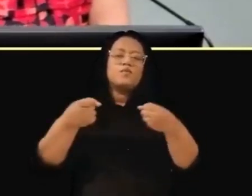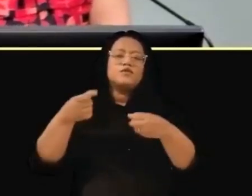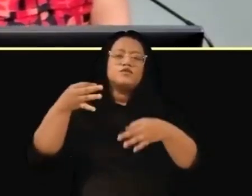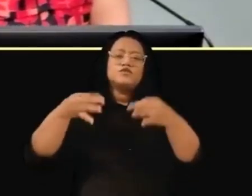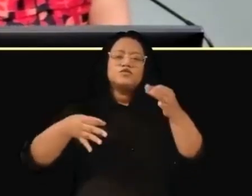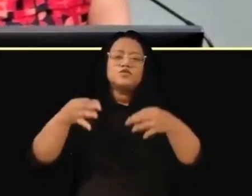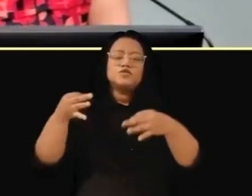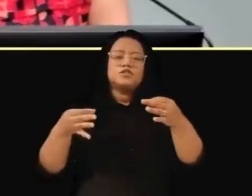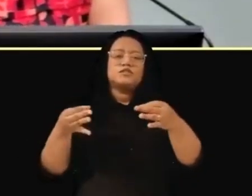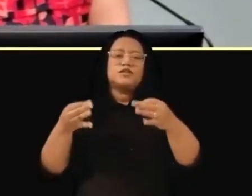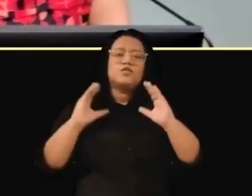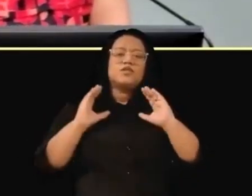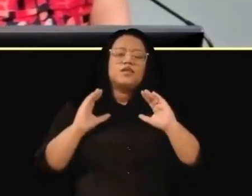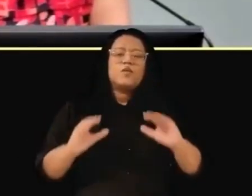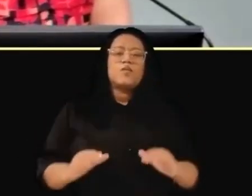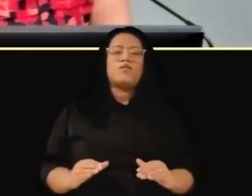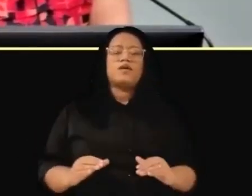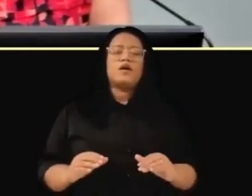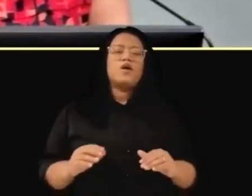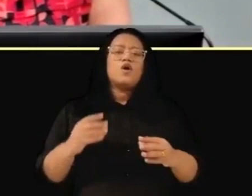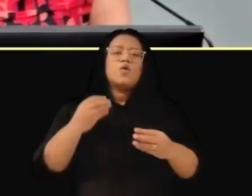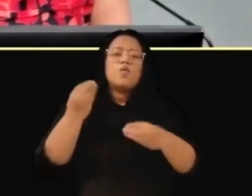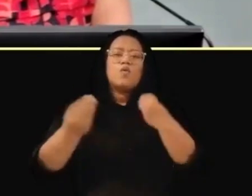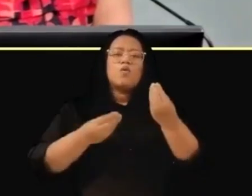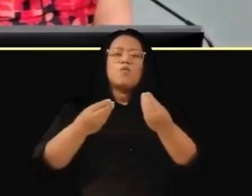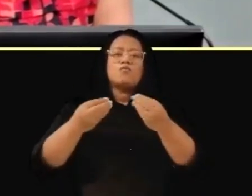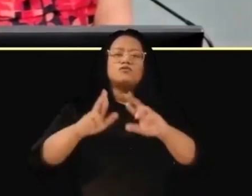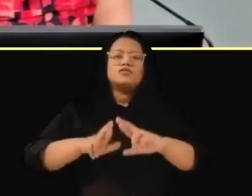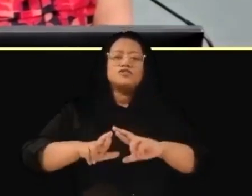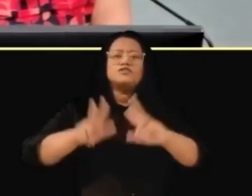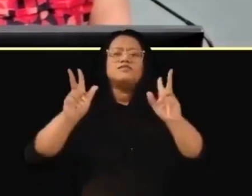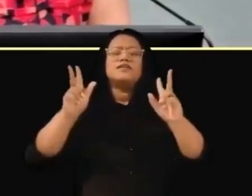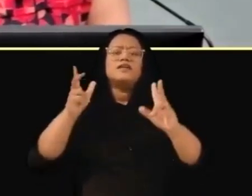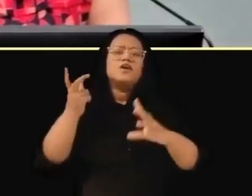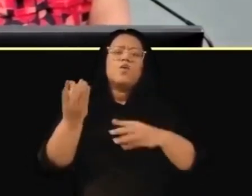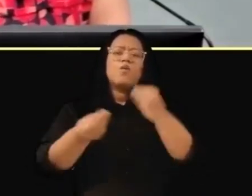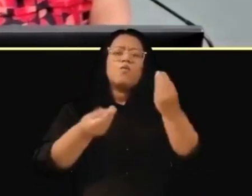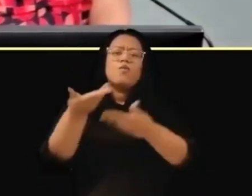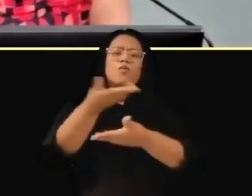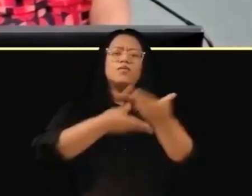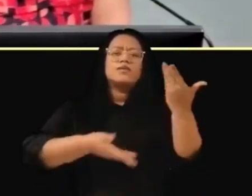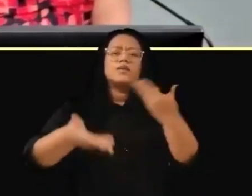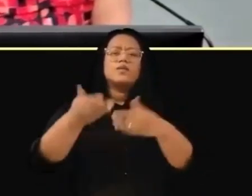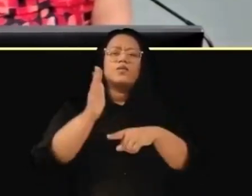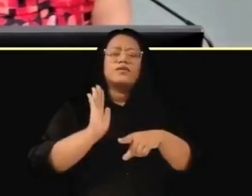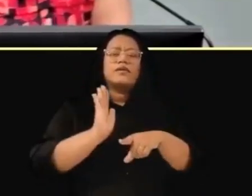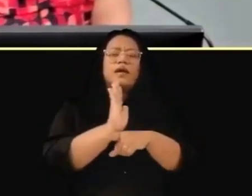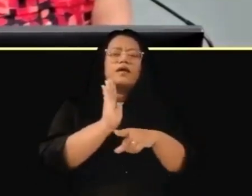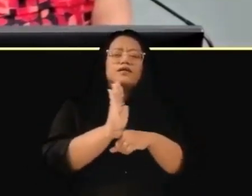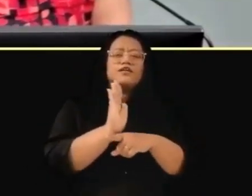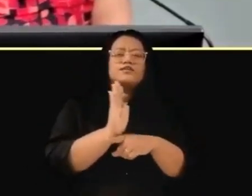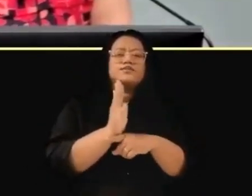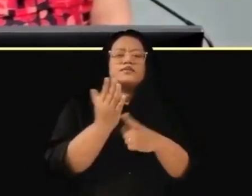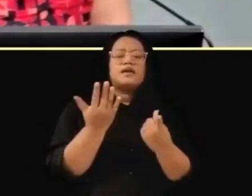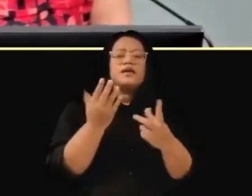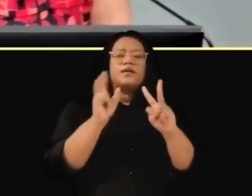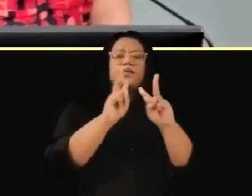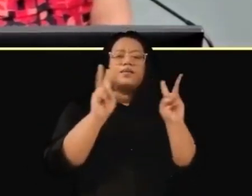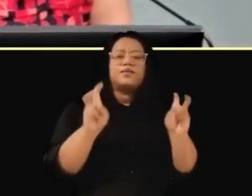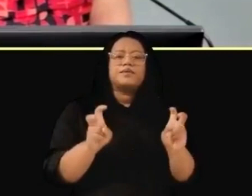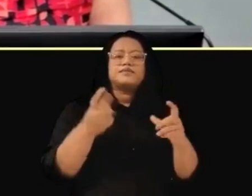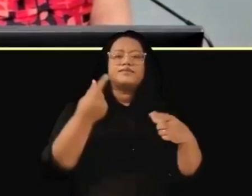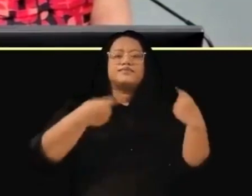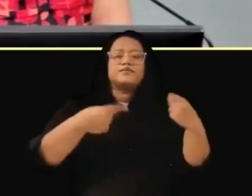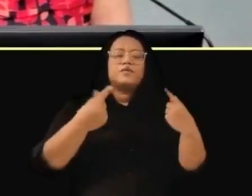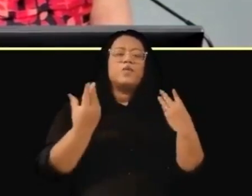se comportado, como poderia fazer diferente, como poderia contribuir com essa